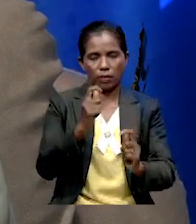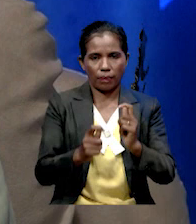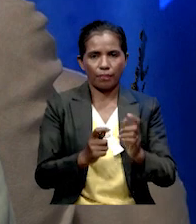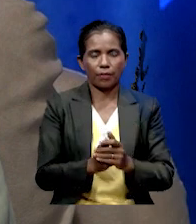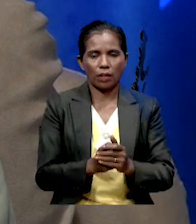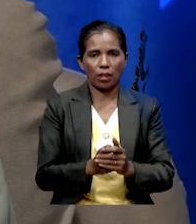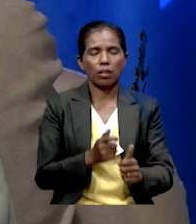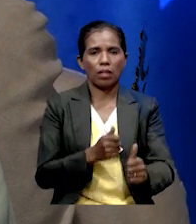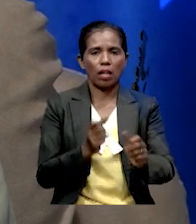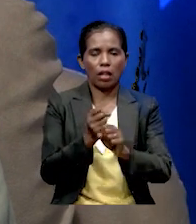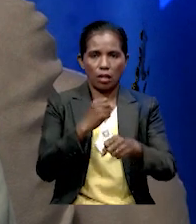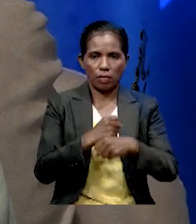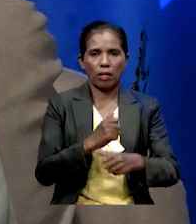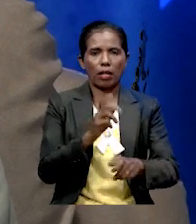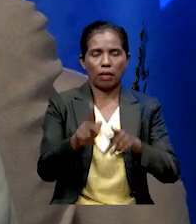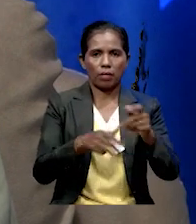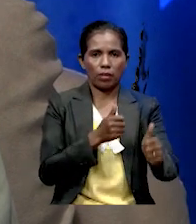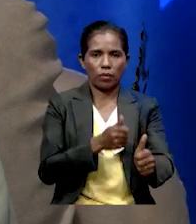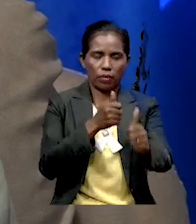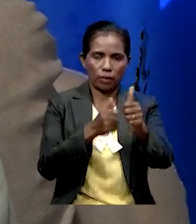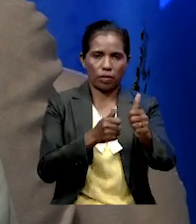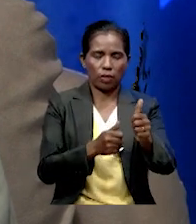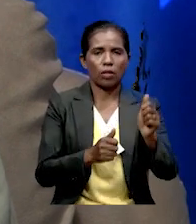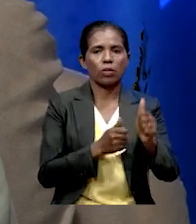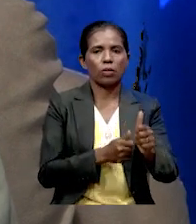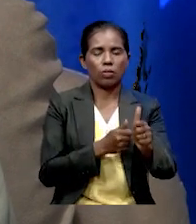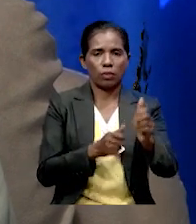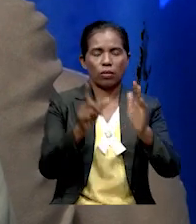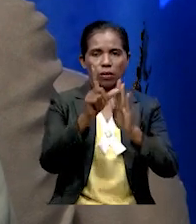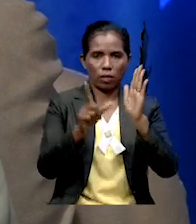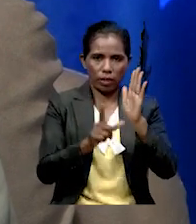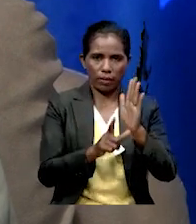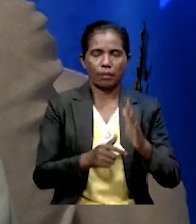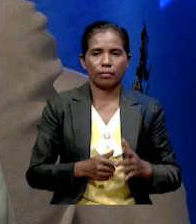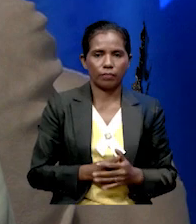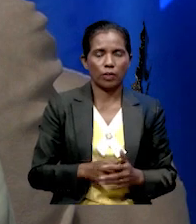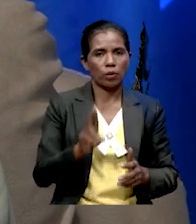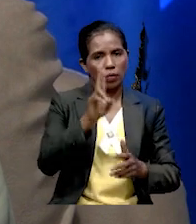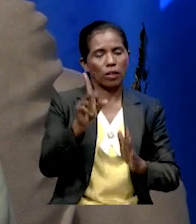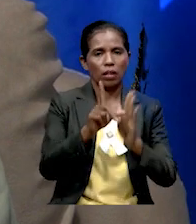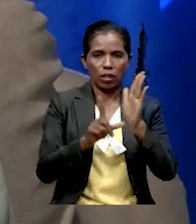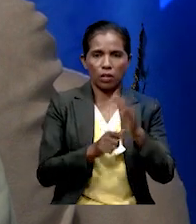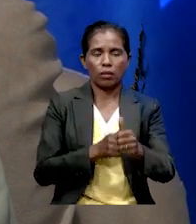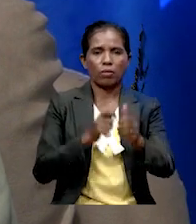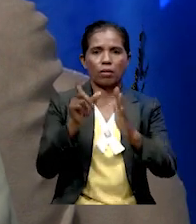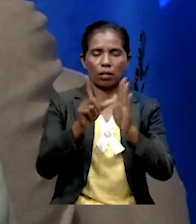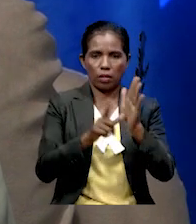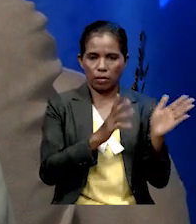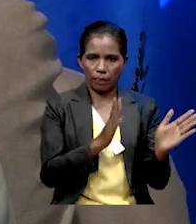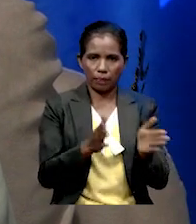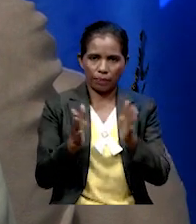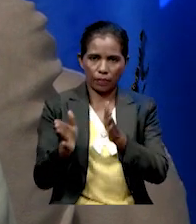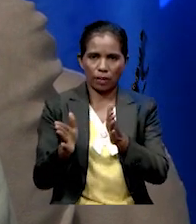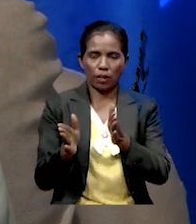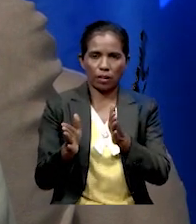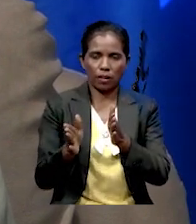de Direito, halo ema, a tu aplica lei, tu ir lei. E processo, decisão não é